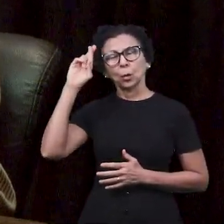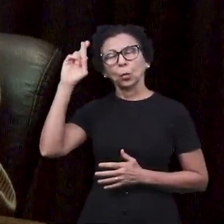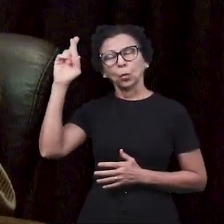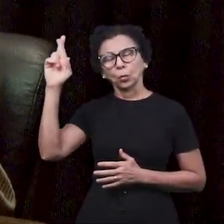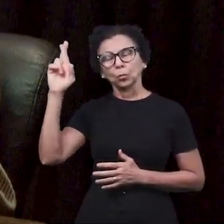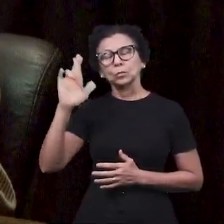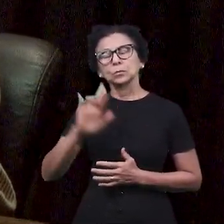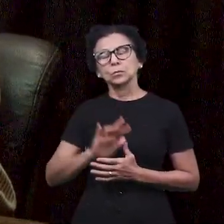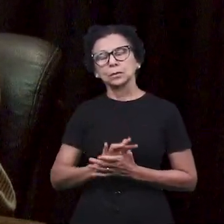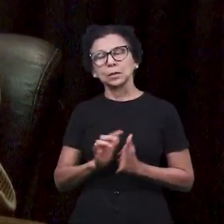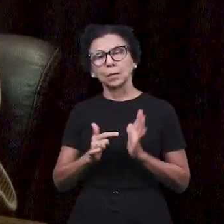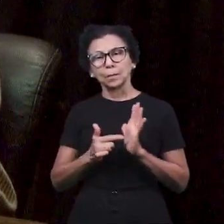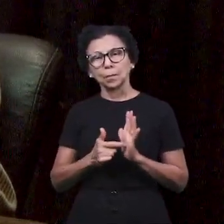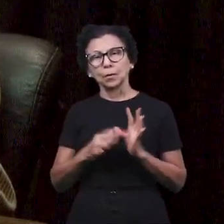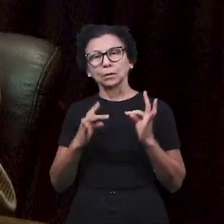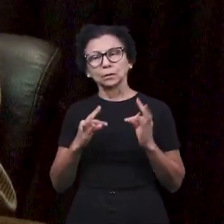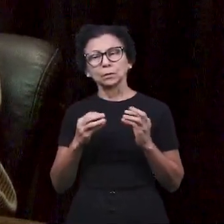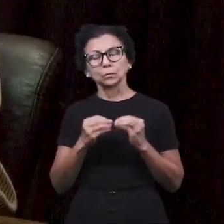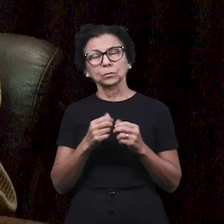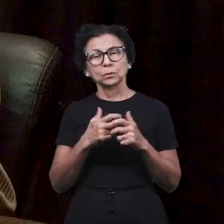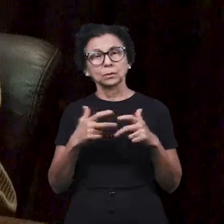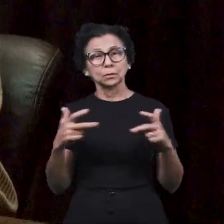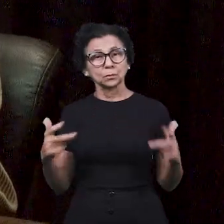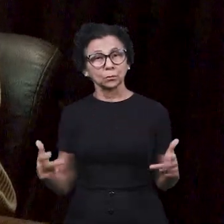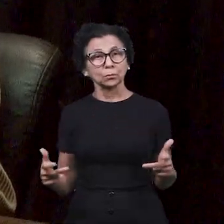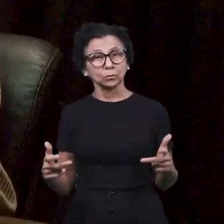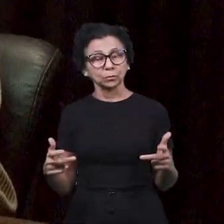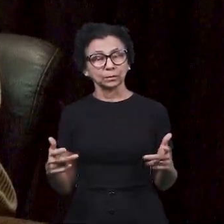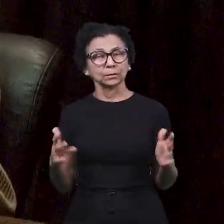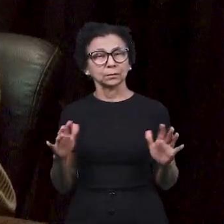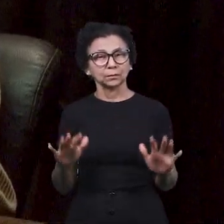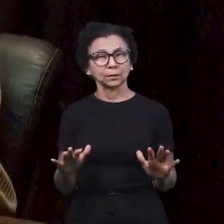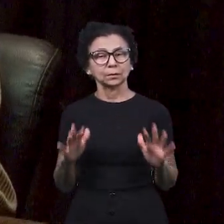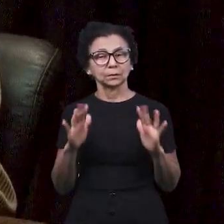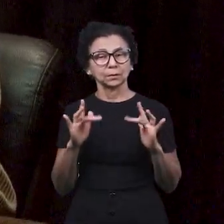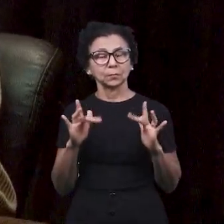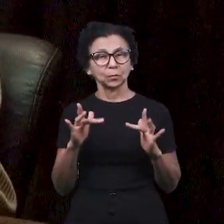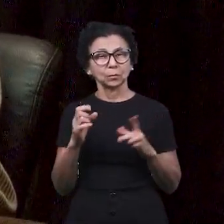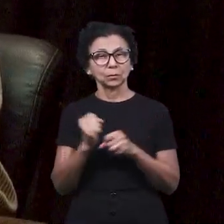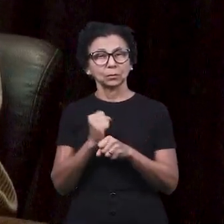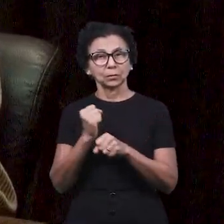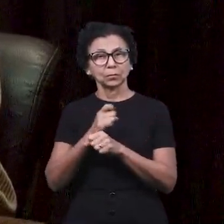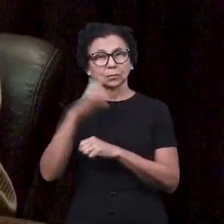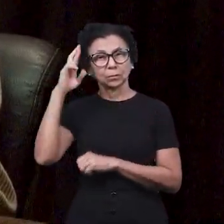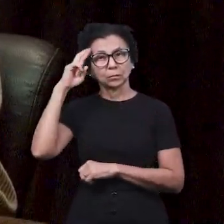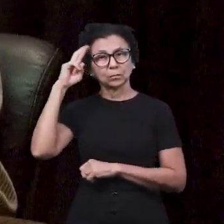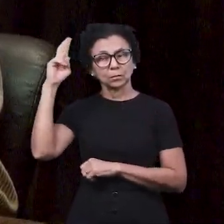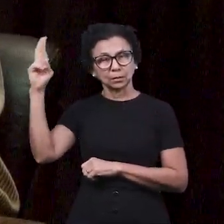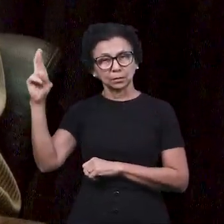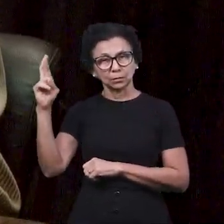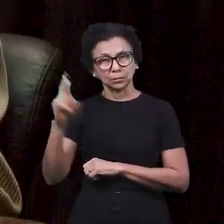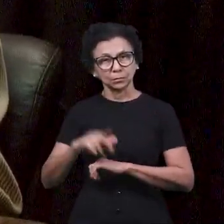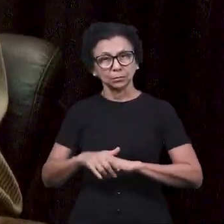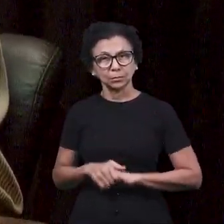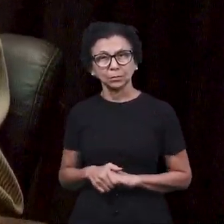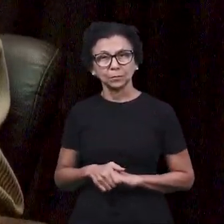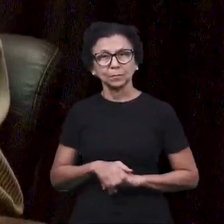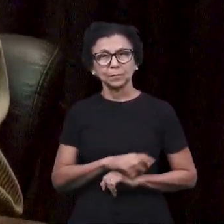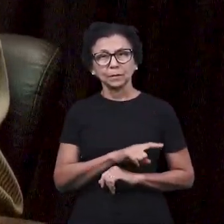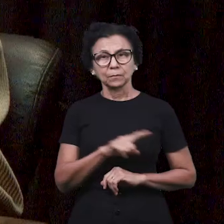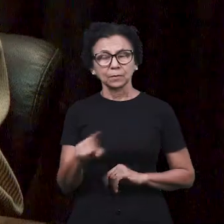Glória a E há Deus. uma direção do Senhor muito importante para o namoro na obra, para os jovens entender, porque